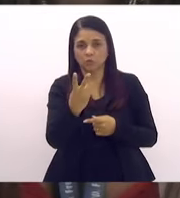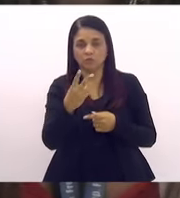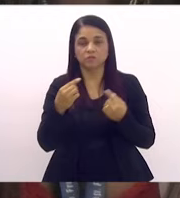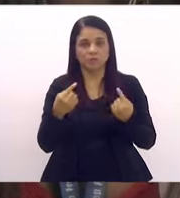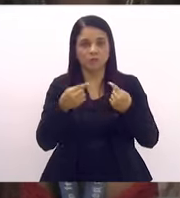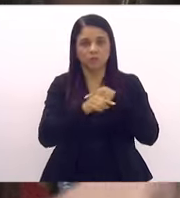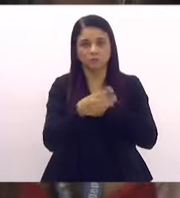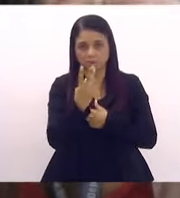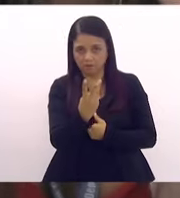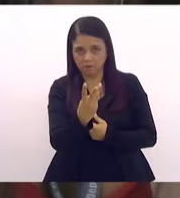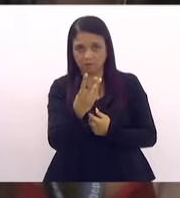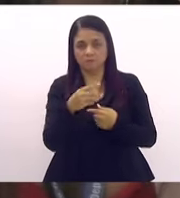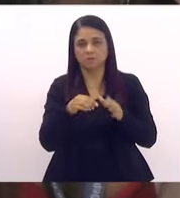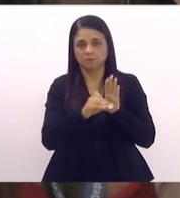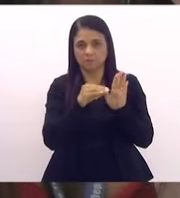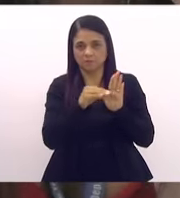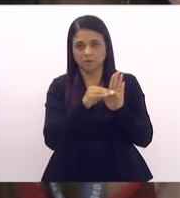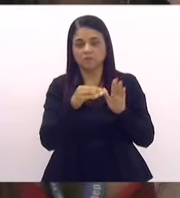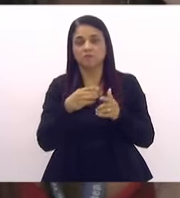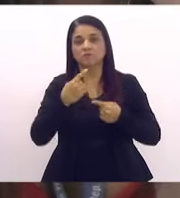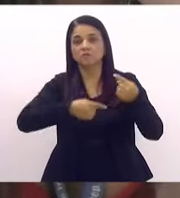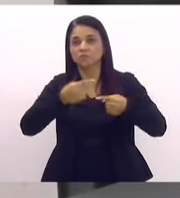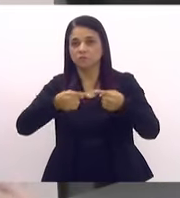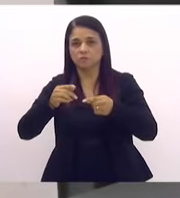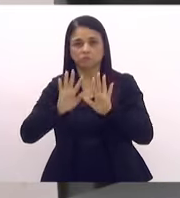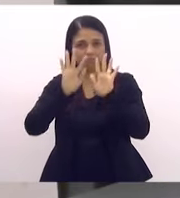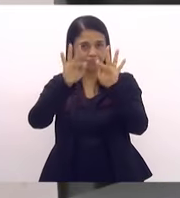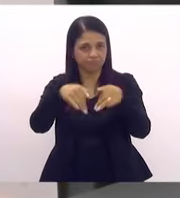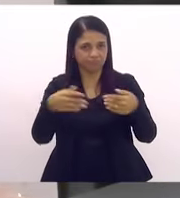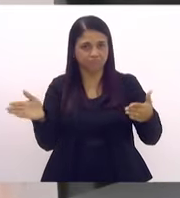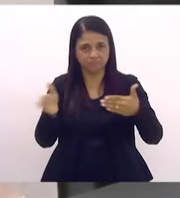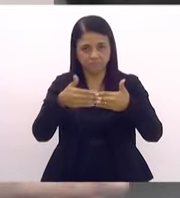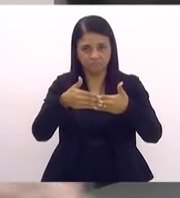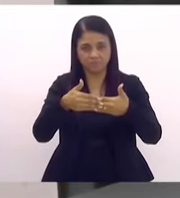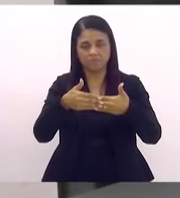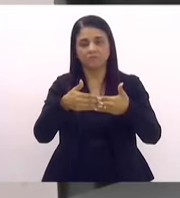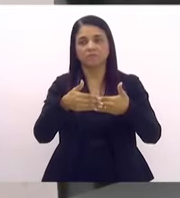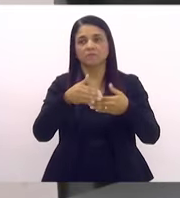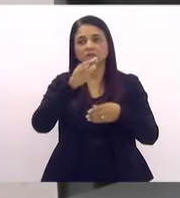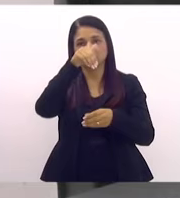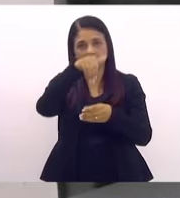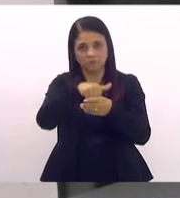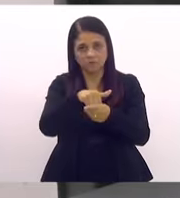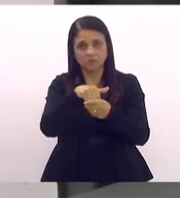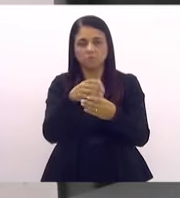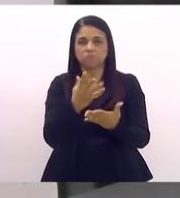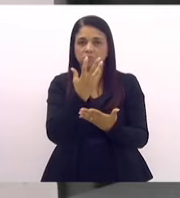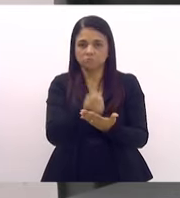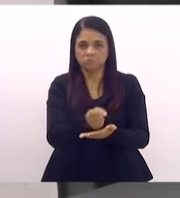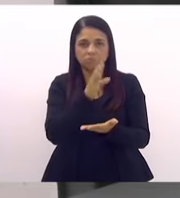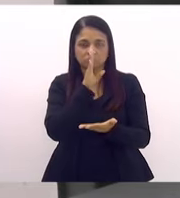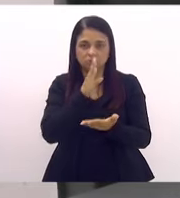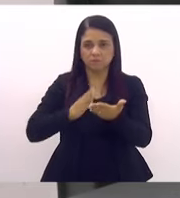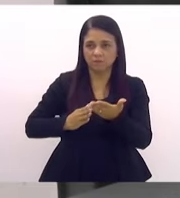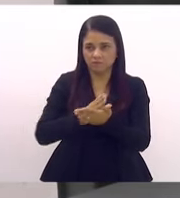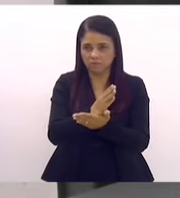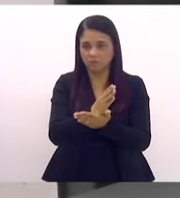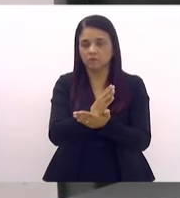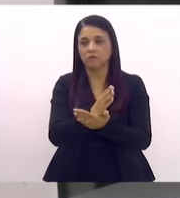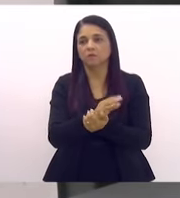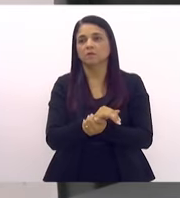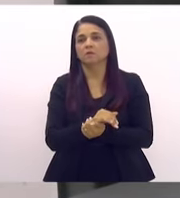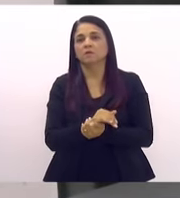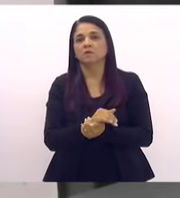emenda número 3. Em discussão. Não havendo quem queira discutir, encerrada a discussão. Em votação, os senhores que aprovam, permaneçam como estão,